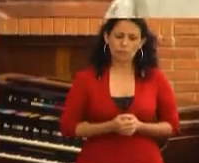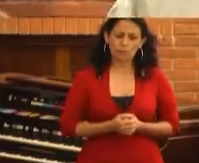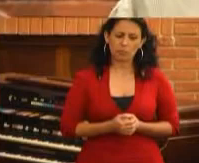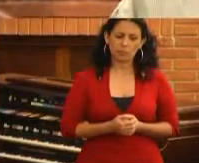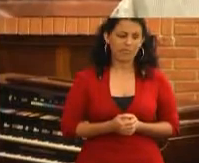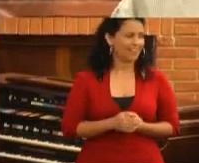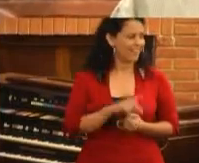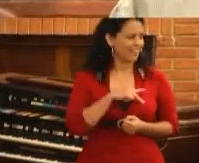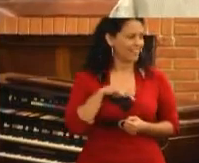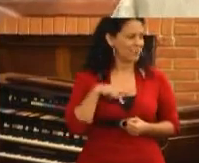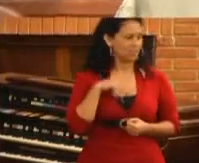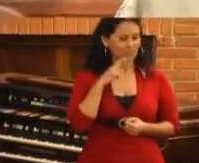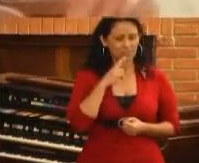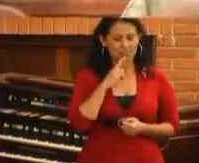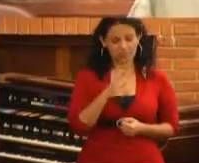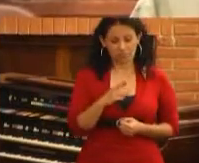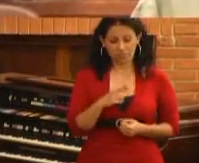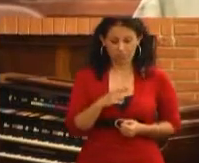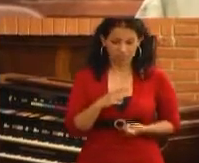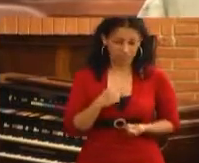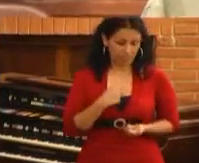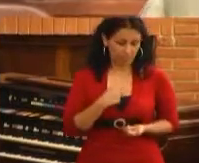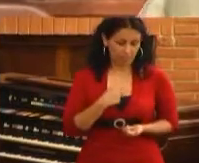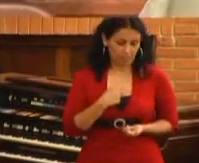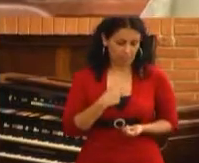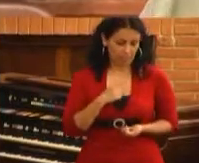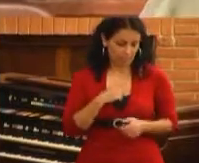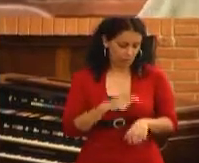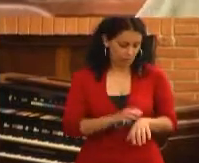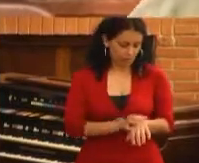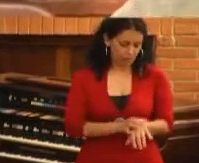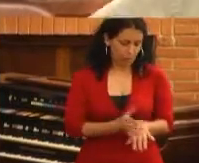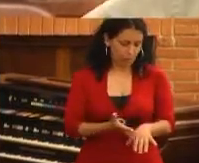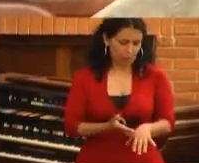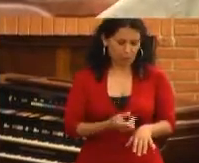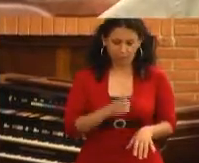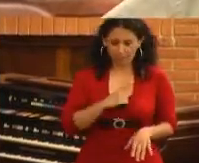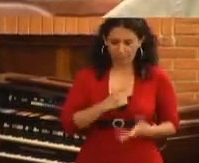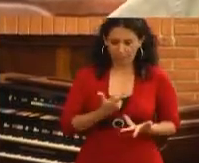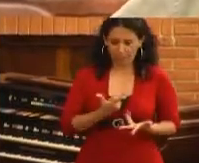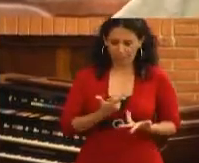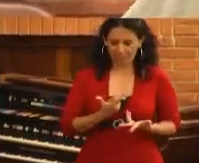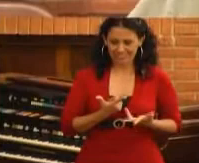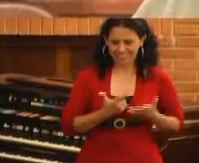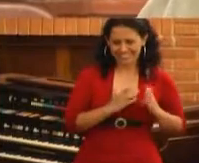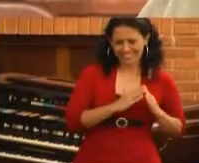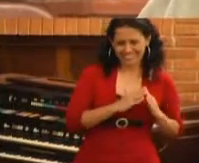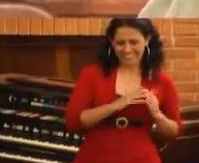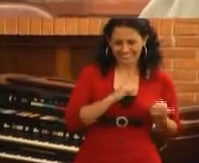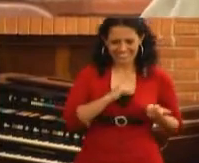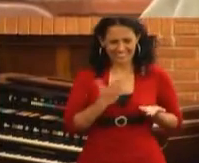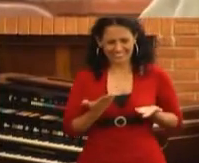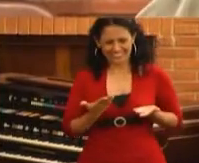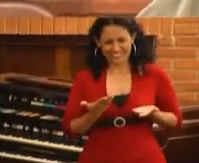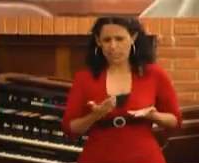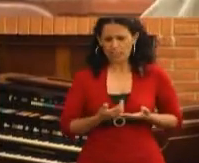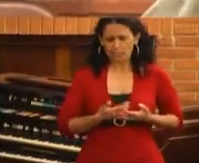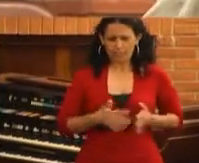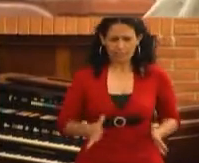Relógio? Não. Eu mandei fazer